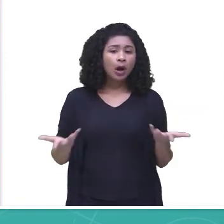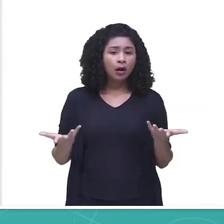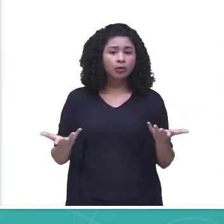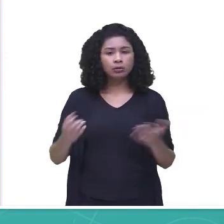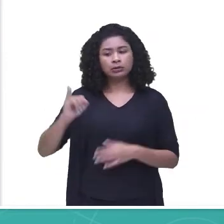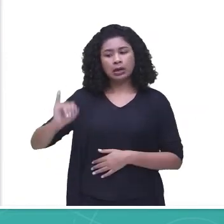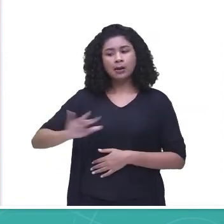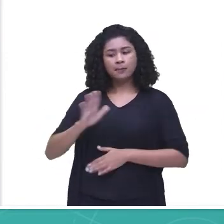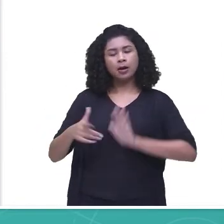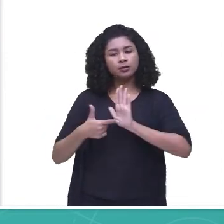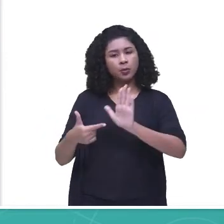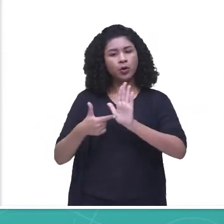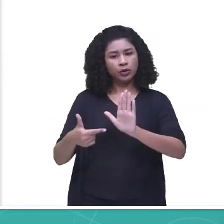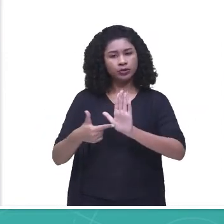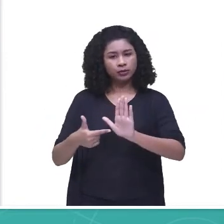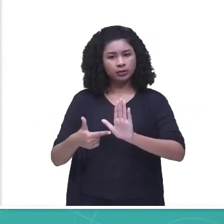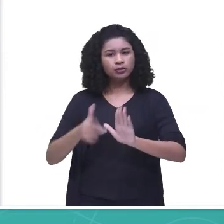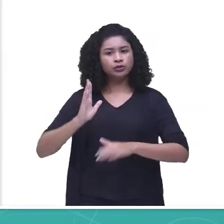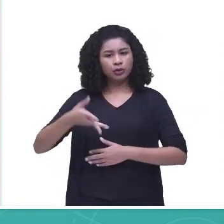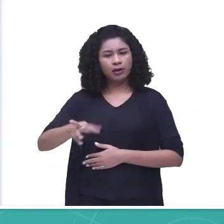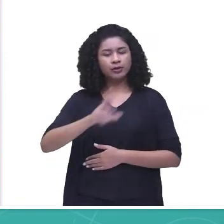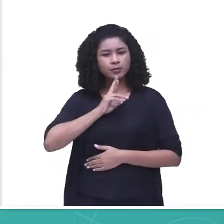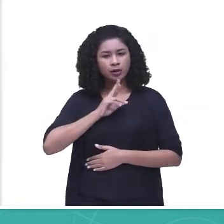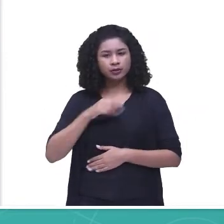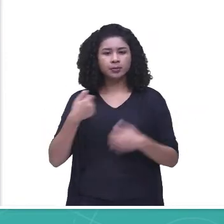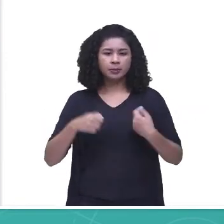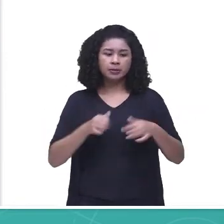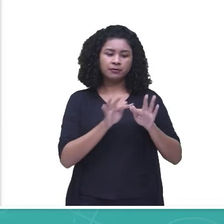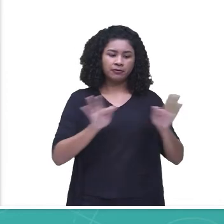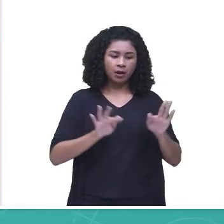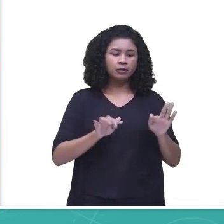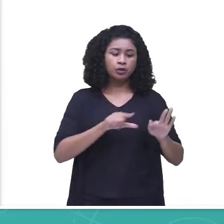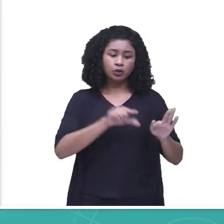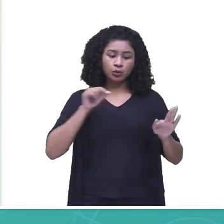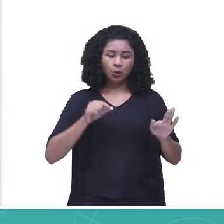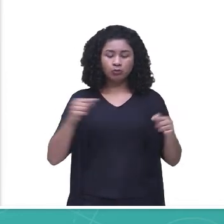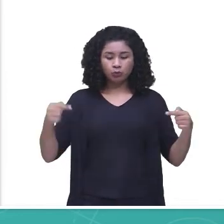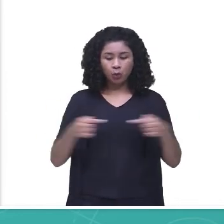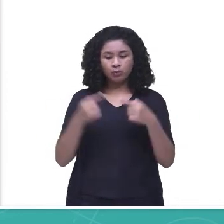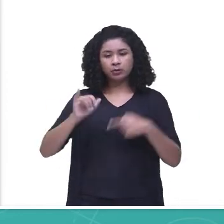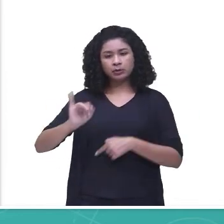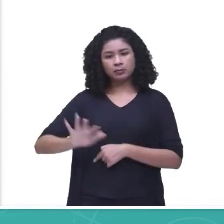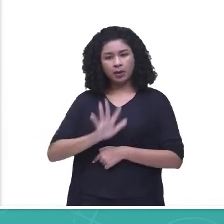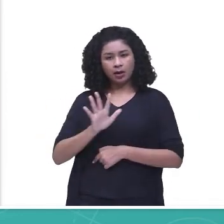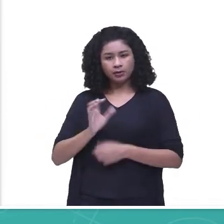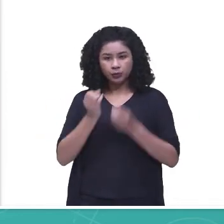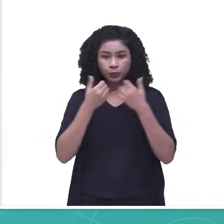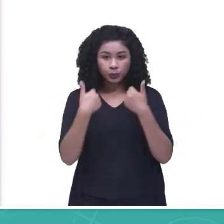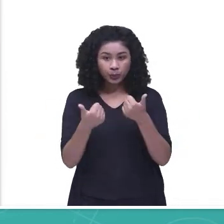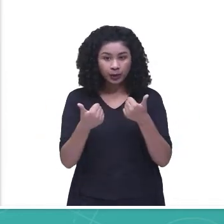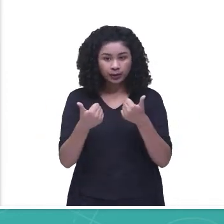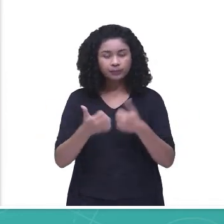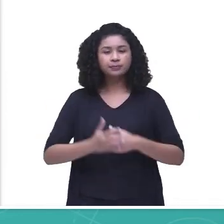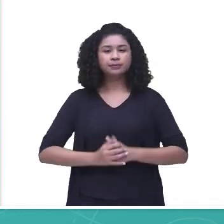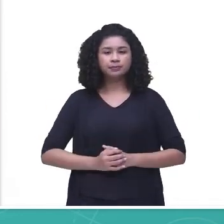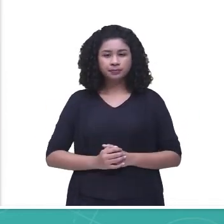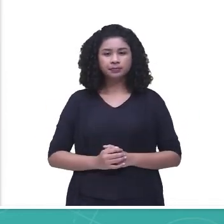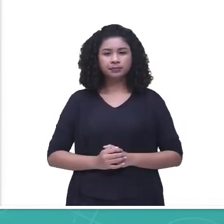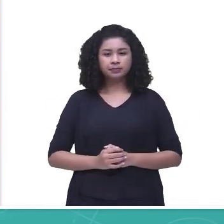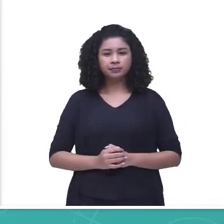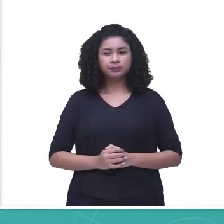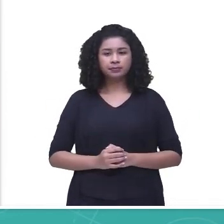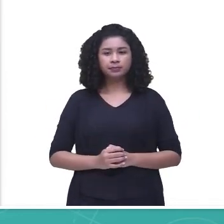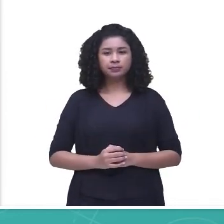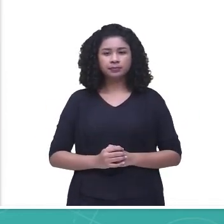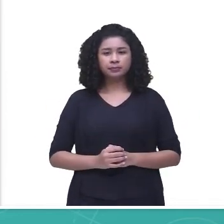No, I don't. Né, uma pergunta aí direta, né, na verdade a imagem traz duas pessoas, mas é uma pergunta ali